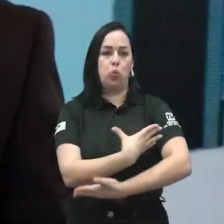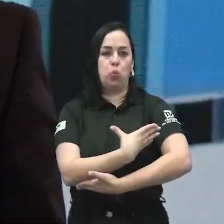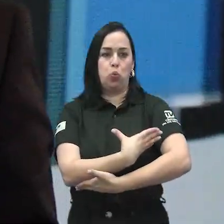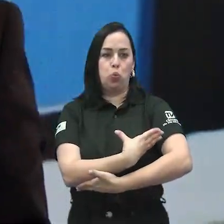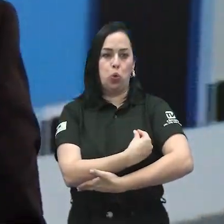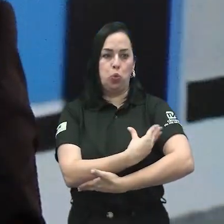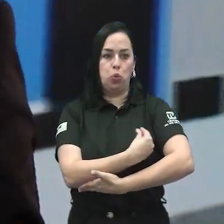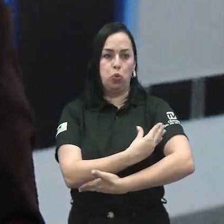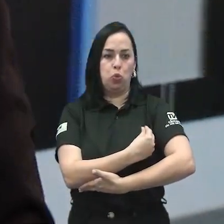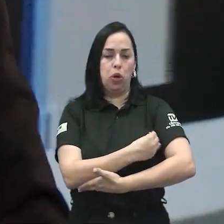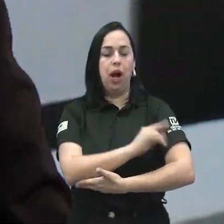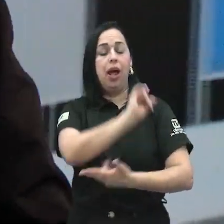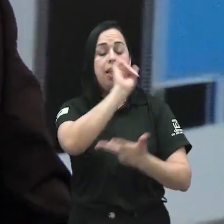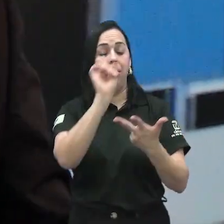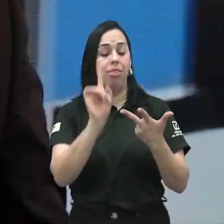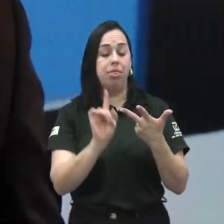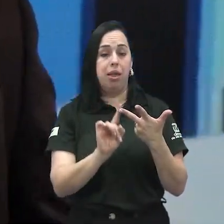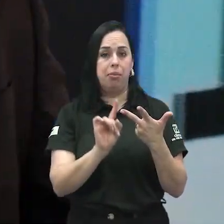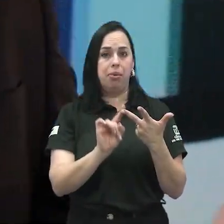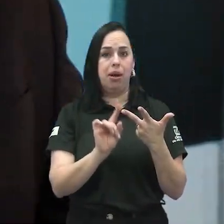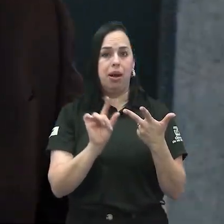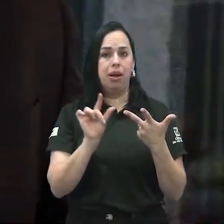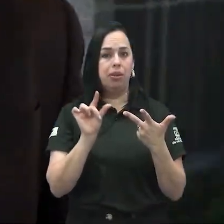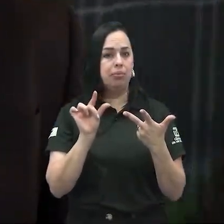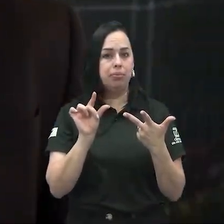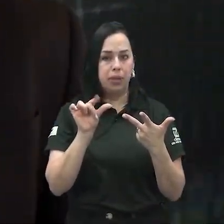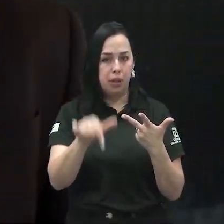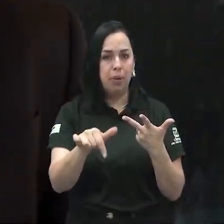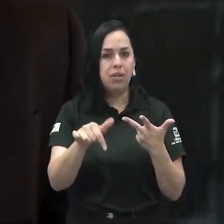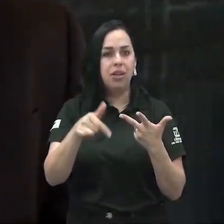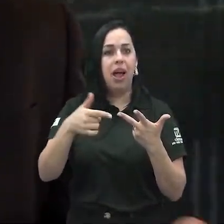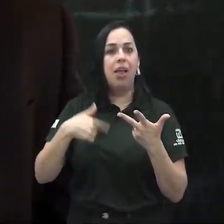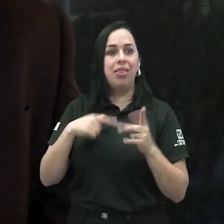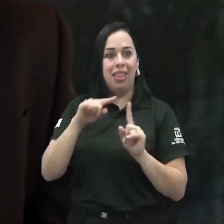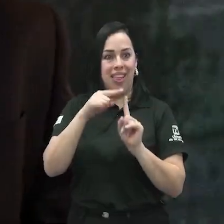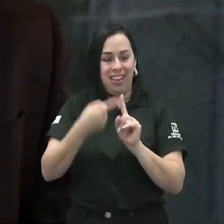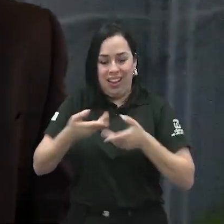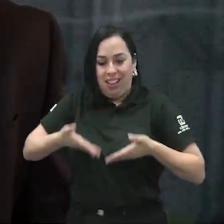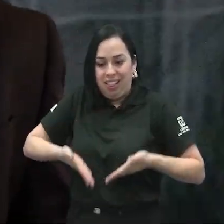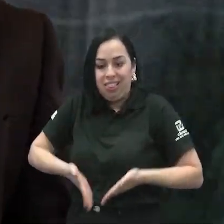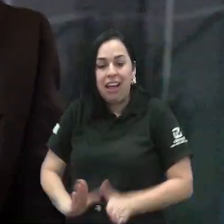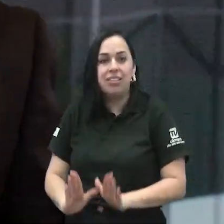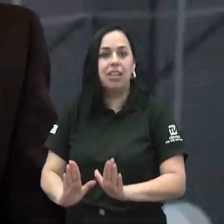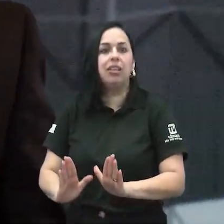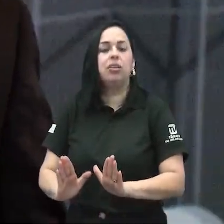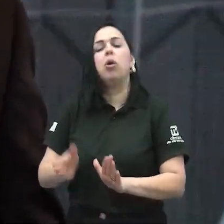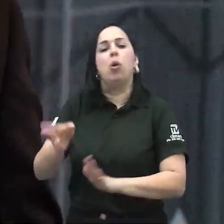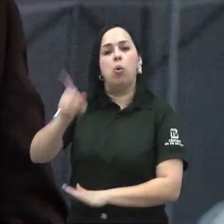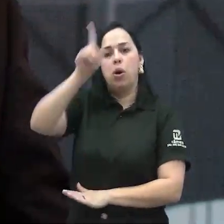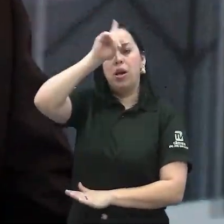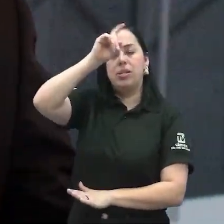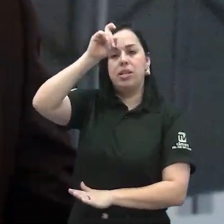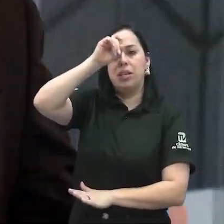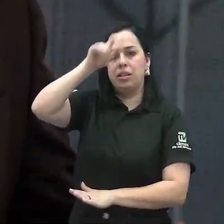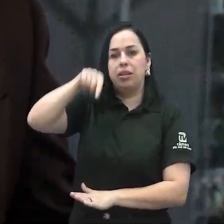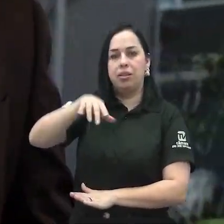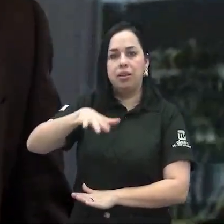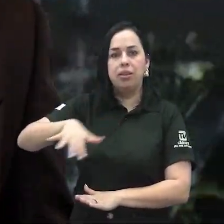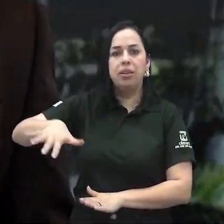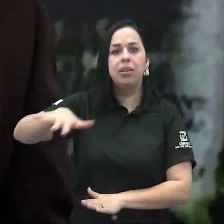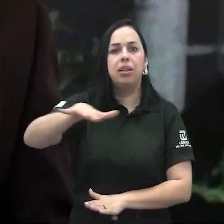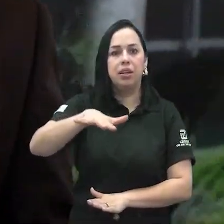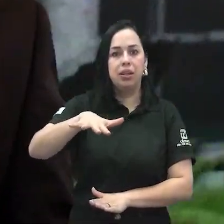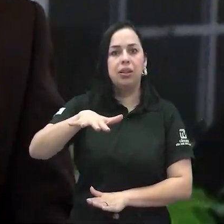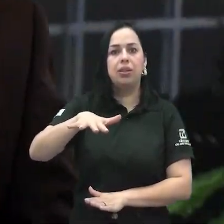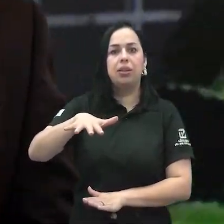acontece na nossa unidade de especialidade, e também na parte, a hora que vai fazer o nascimento dessa criança, todo o hospital municipal